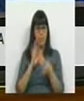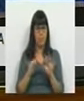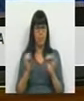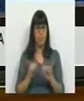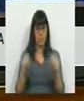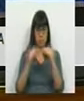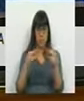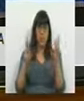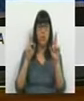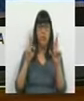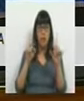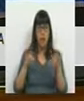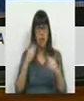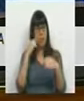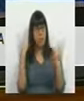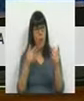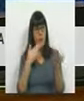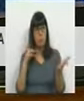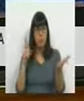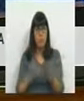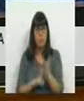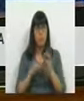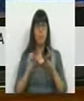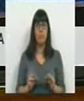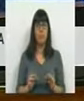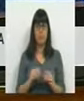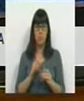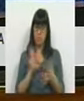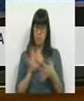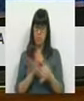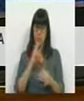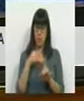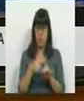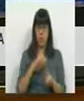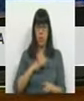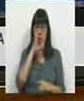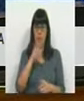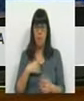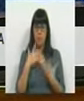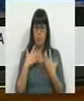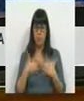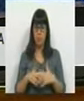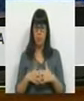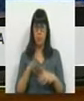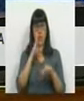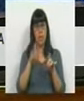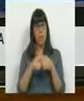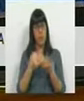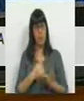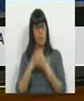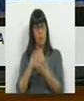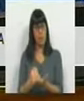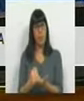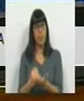Eu duvido que as expectativas aqui colocadas sejam, de facto, respondidas positivamente pelo Sr. Ministro. Porque se os partidos que o